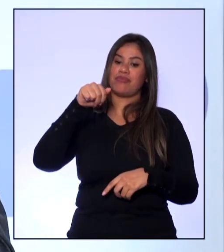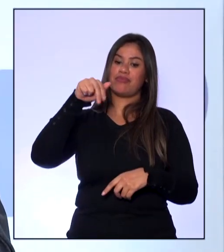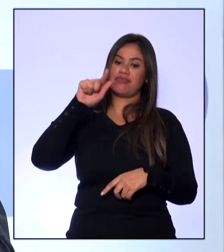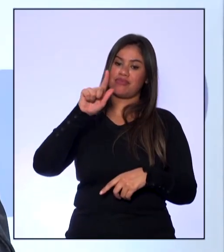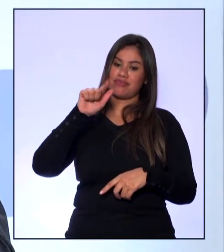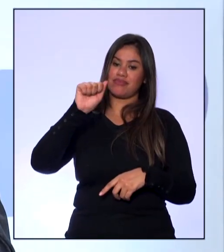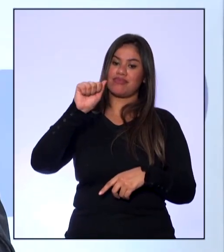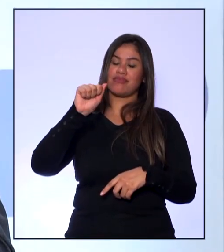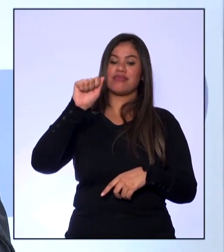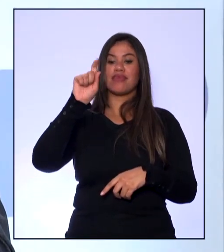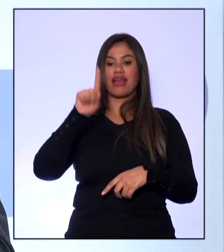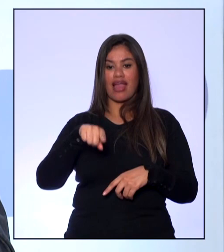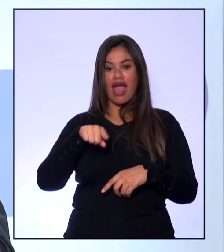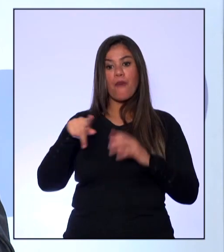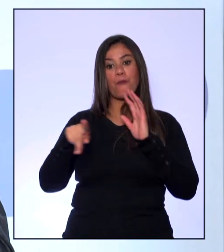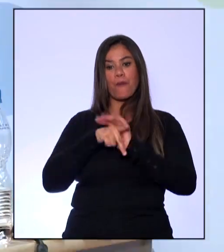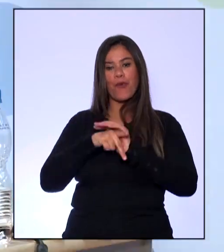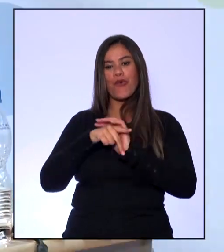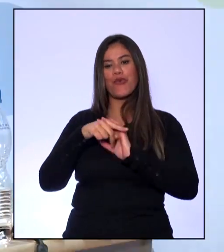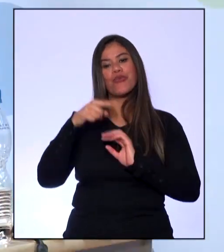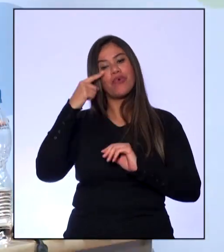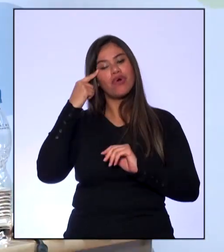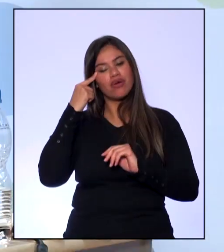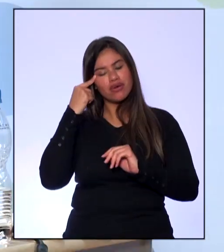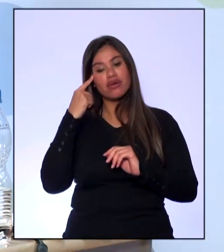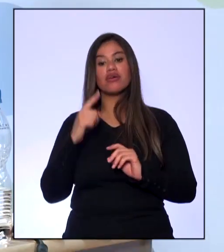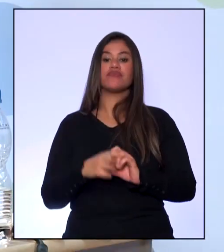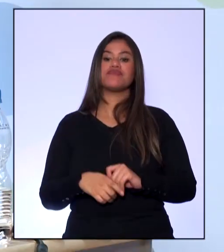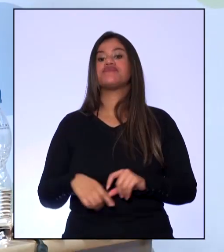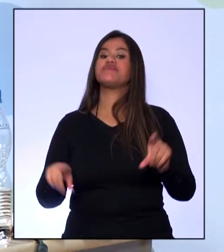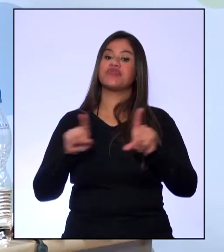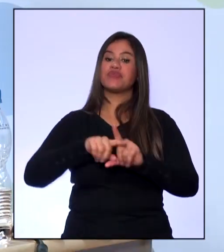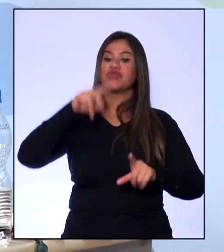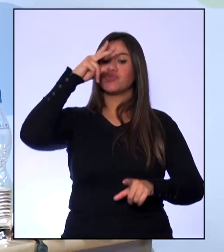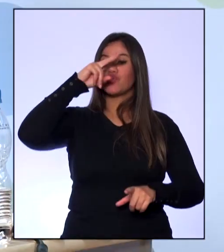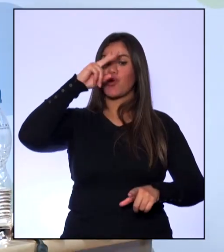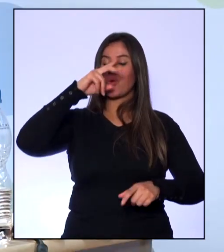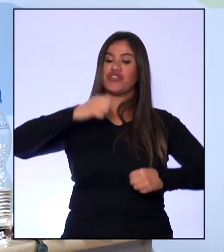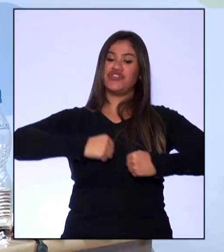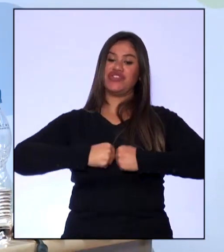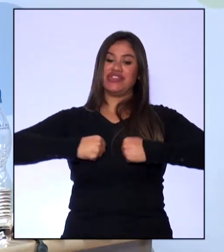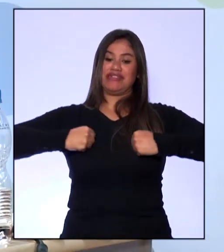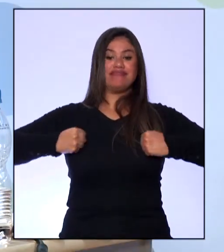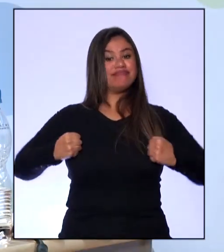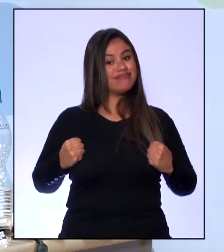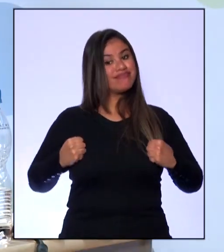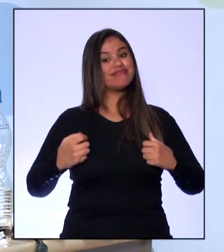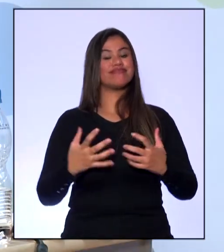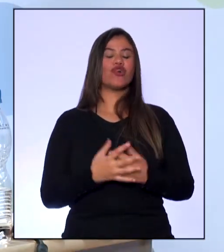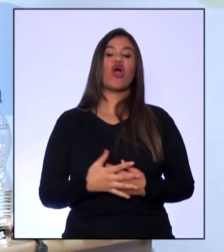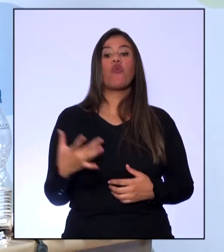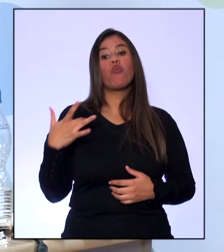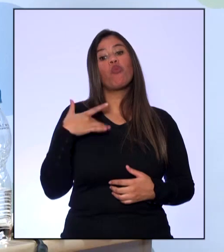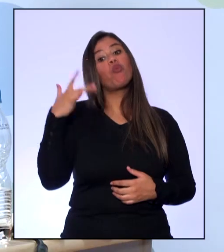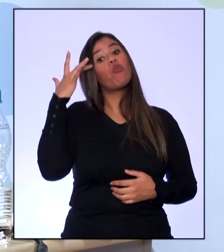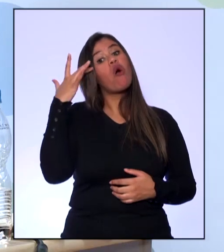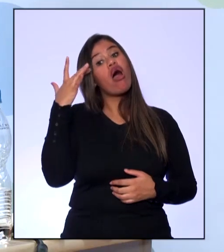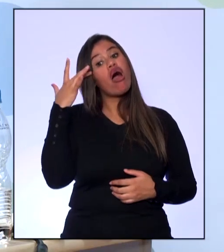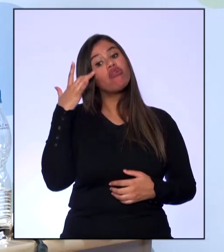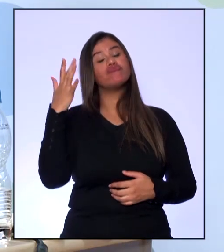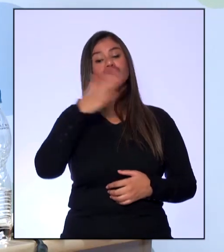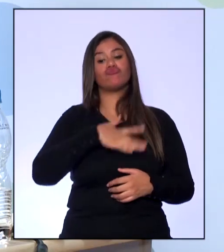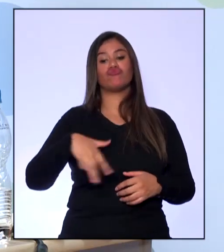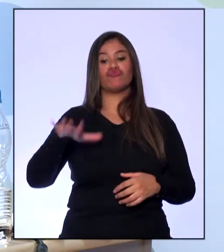de heróis, né? Ah, histórias de heróis que viram filmes. Eu acho que vocês amam histórias em quadrinhos. E eu vou pedir